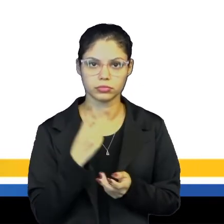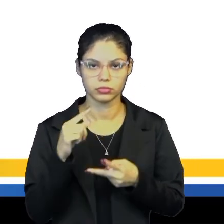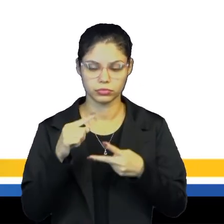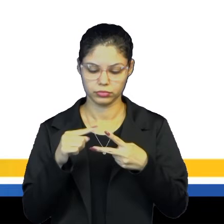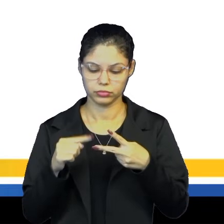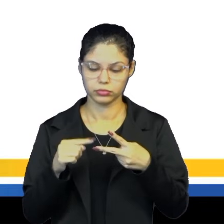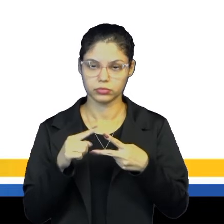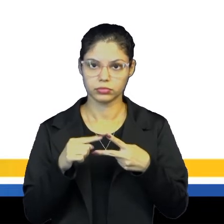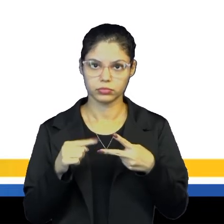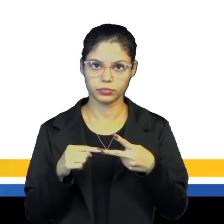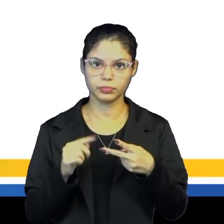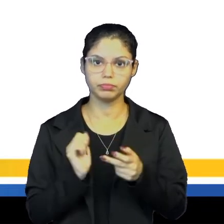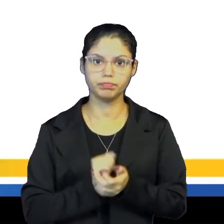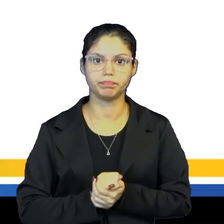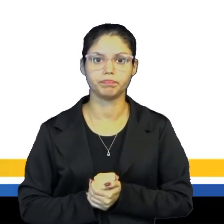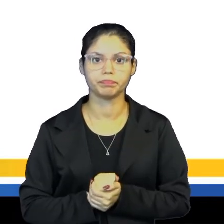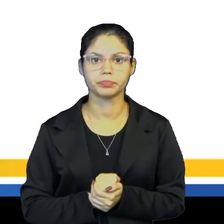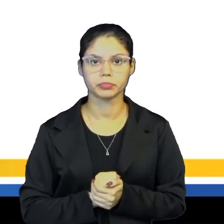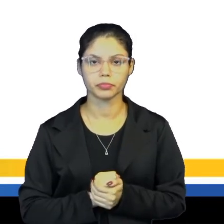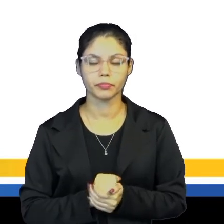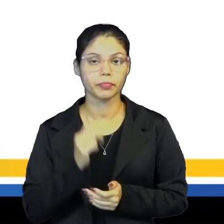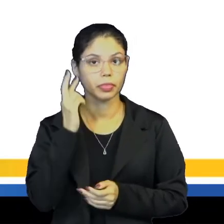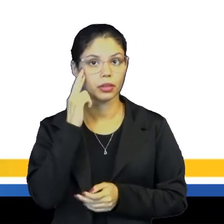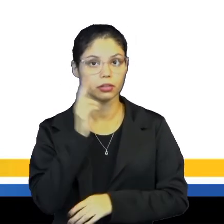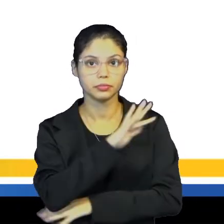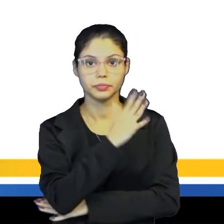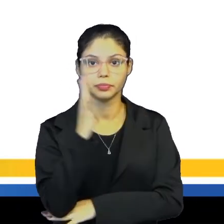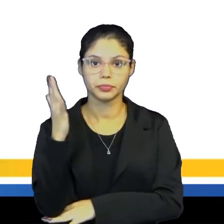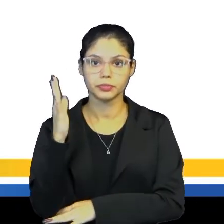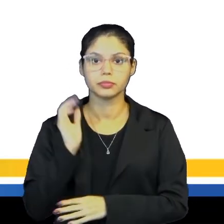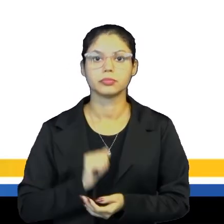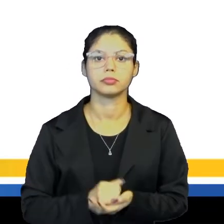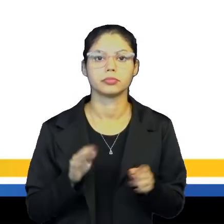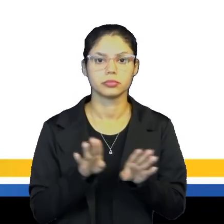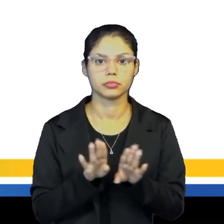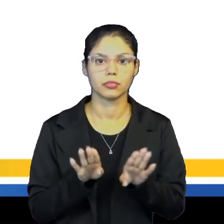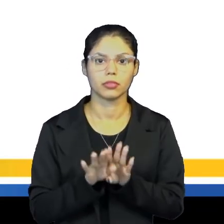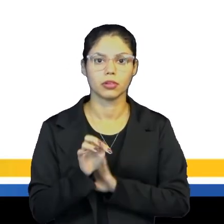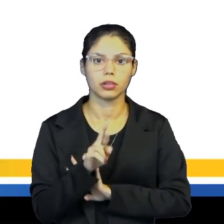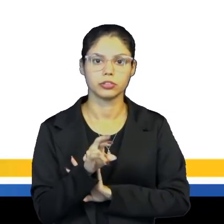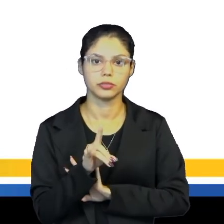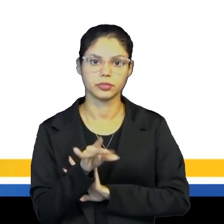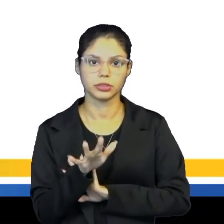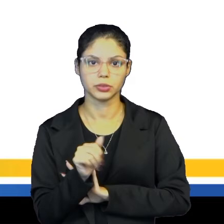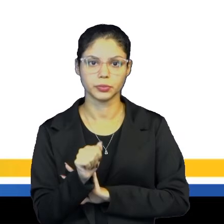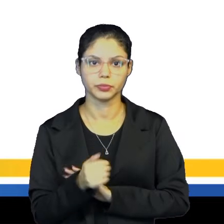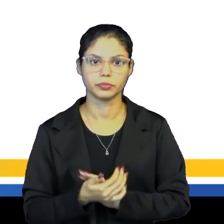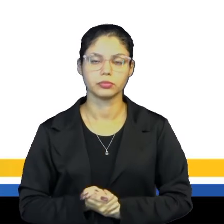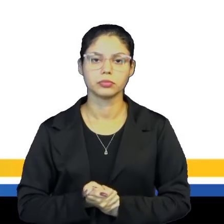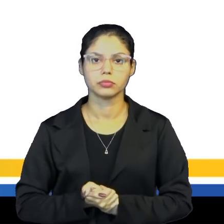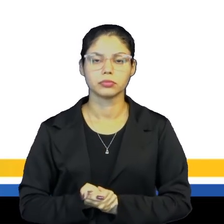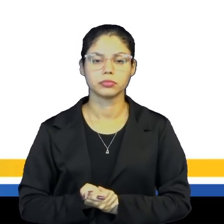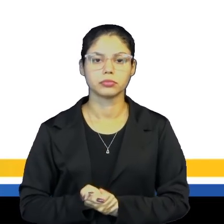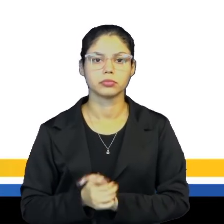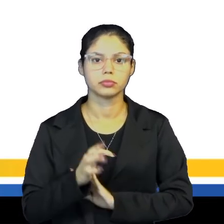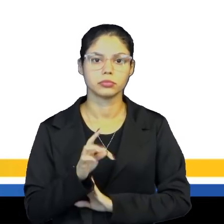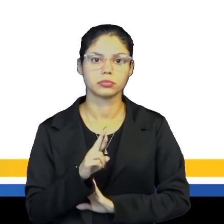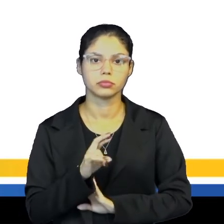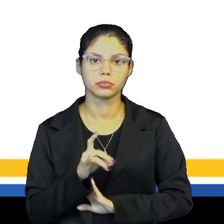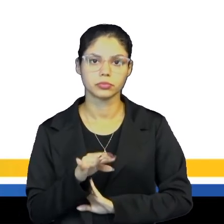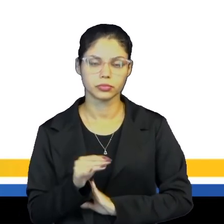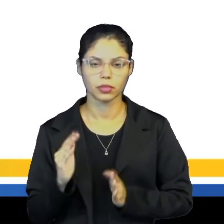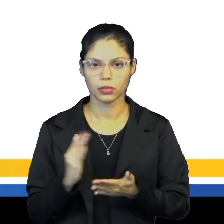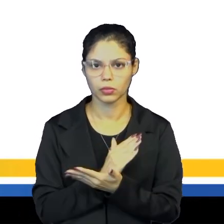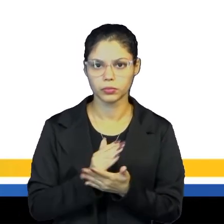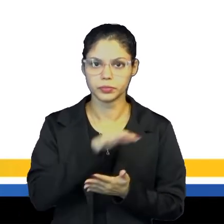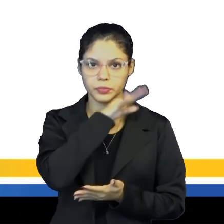dois aspectos da textura: natural e artificial, beleza? A textura natural de